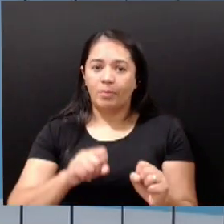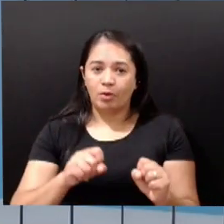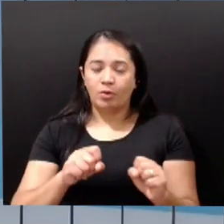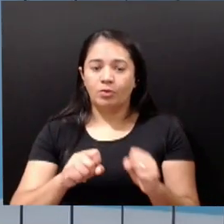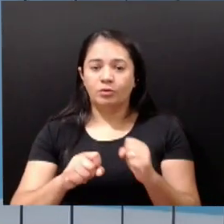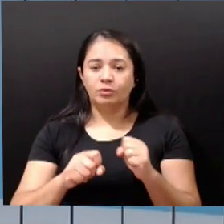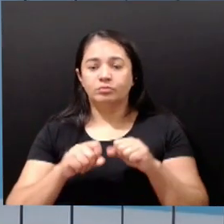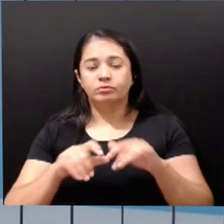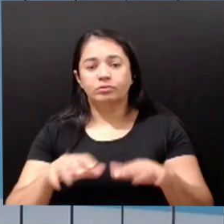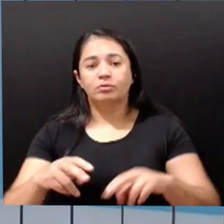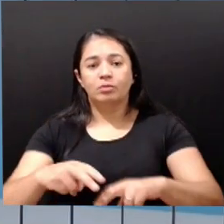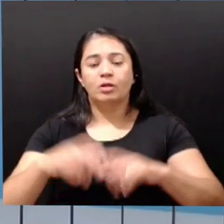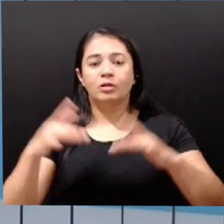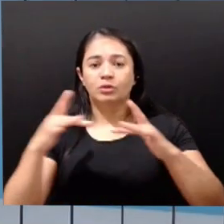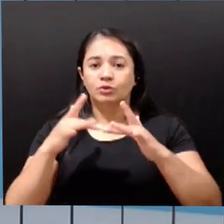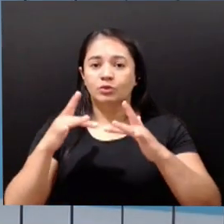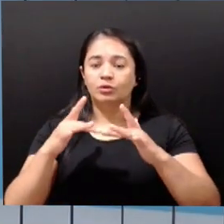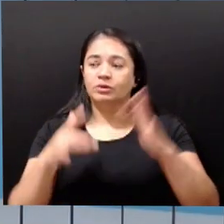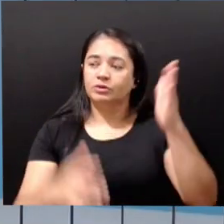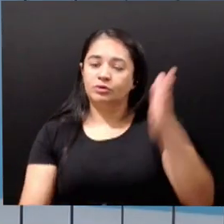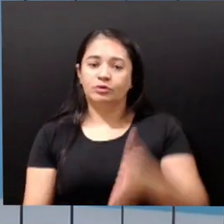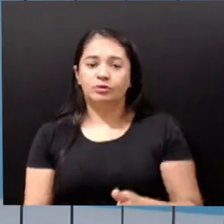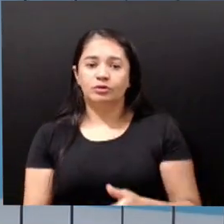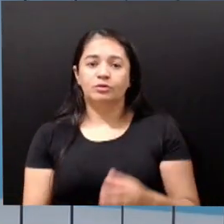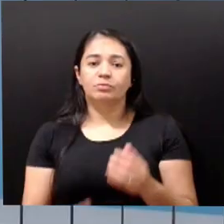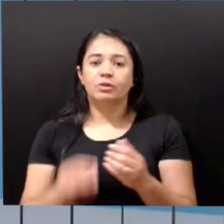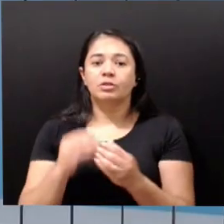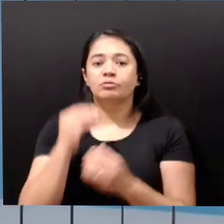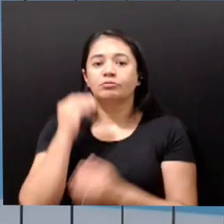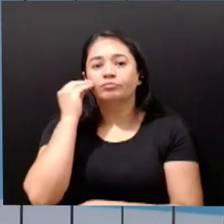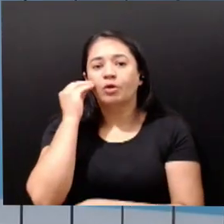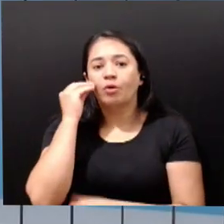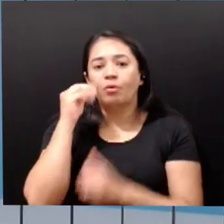ser transmitidas pelo contato direto, né? Por exemplo, pelo